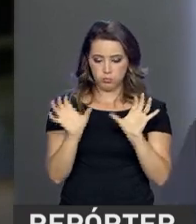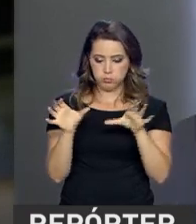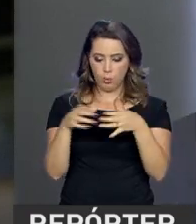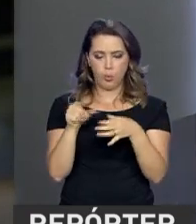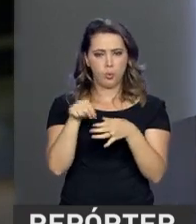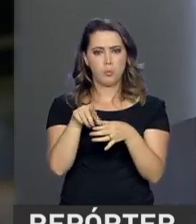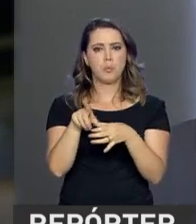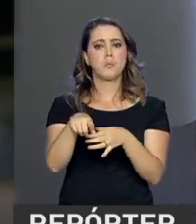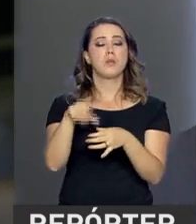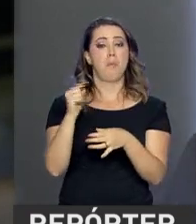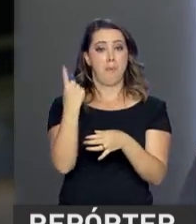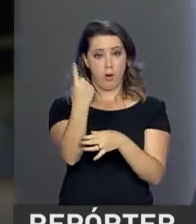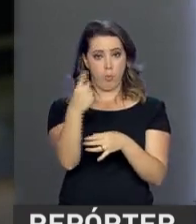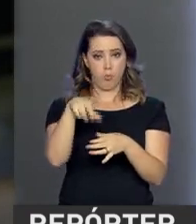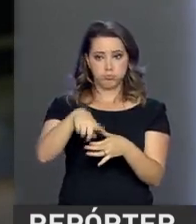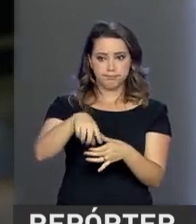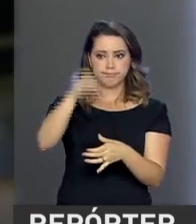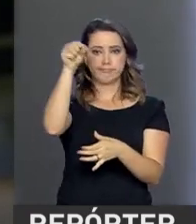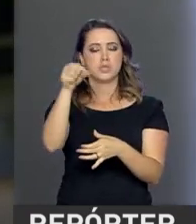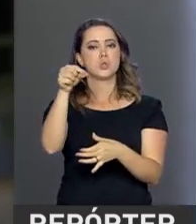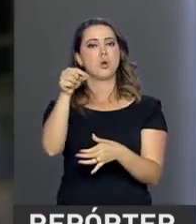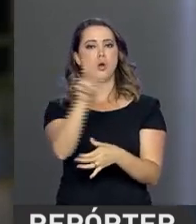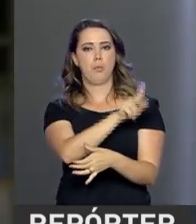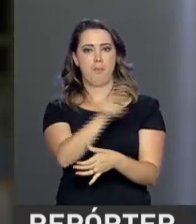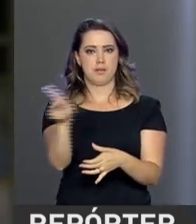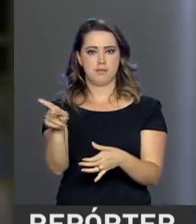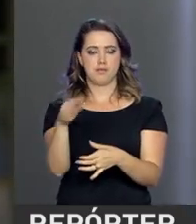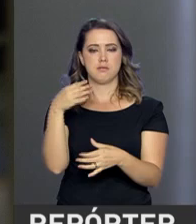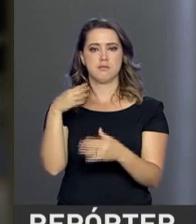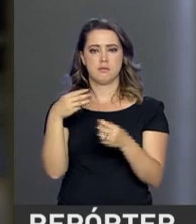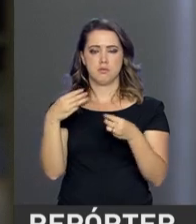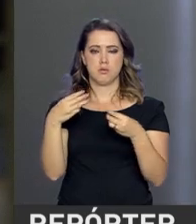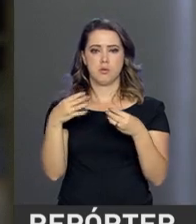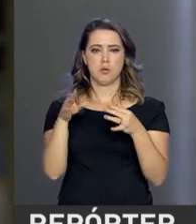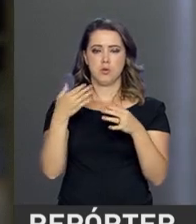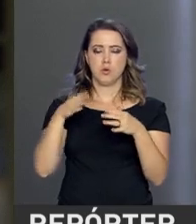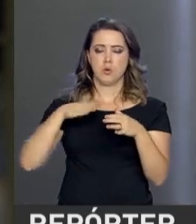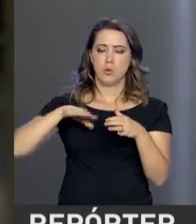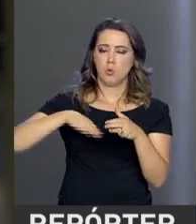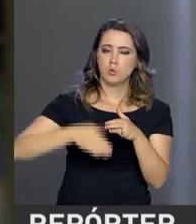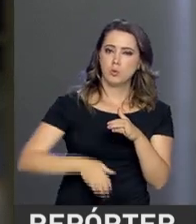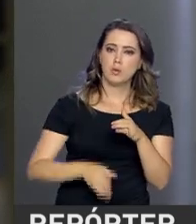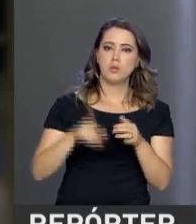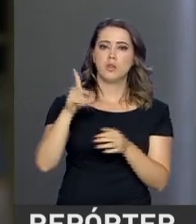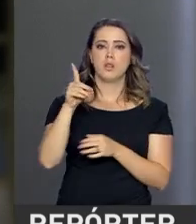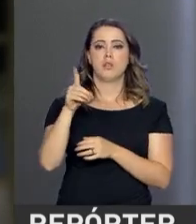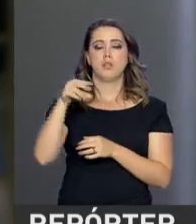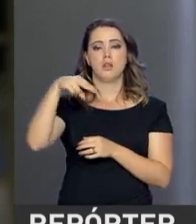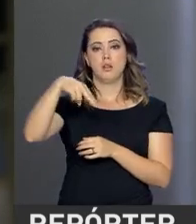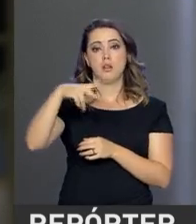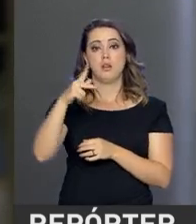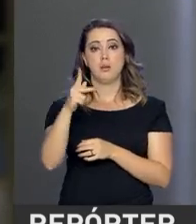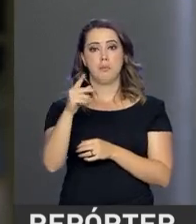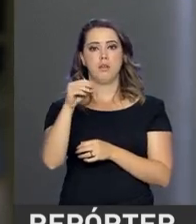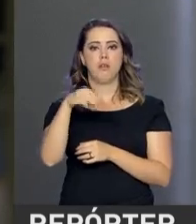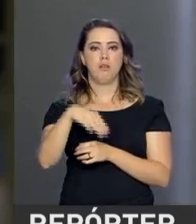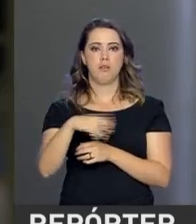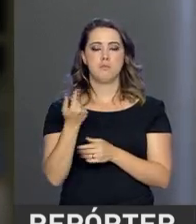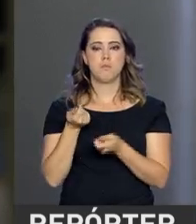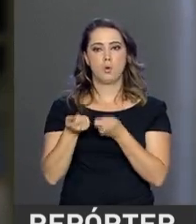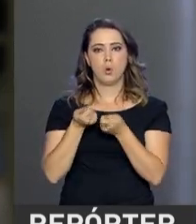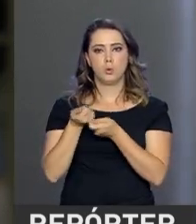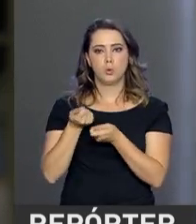no ano passado para substituir o departamento nacional de mina de produção mineral dnpm é na regulação e fiscalização